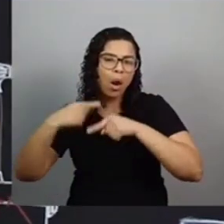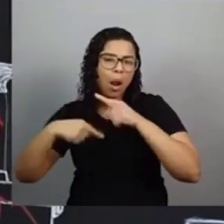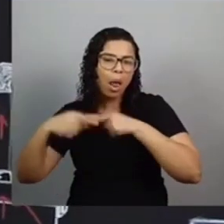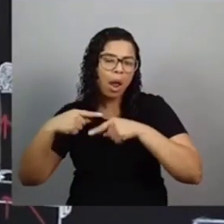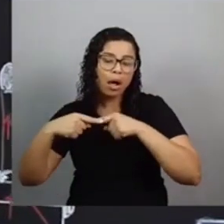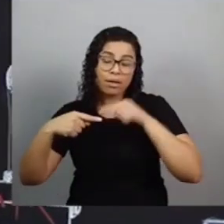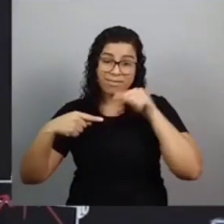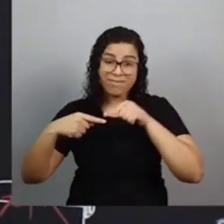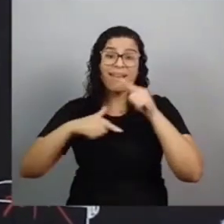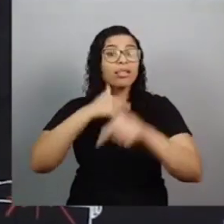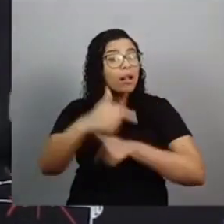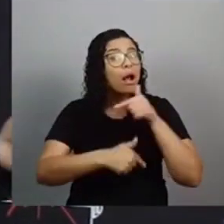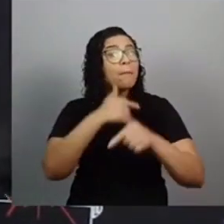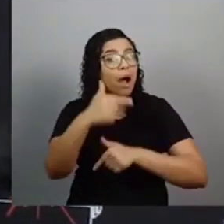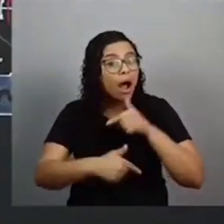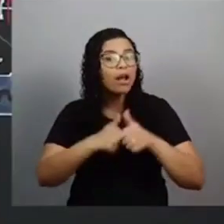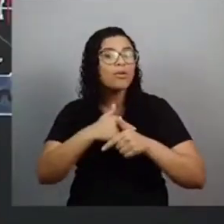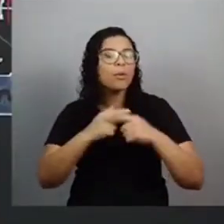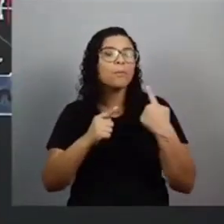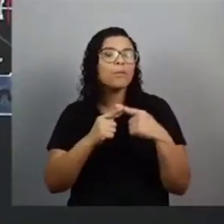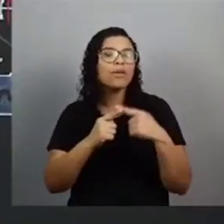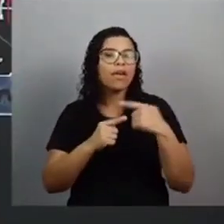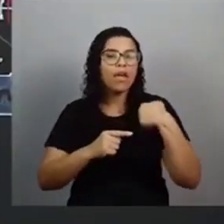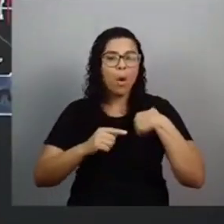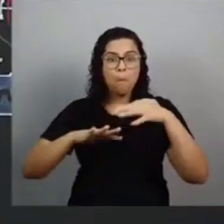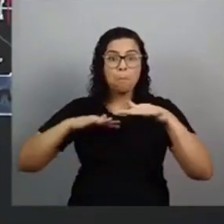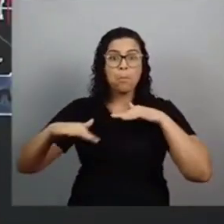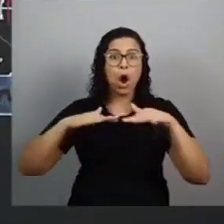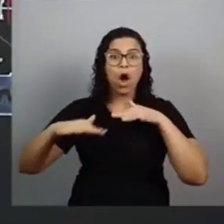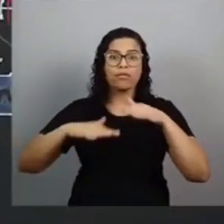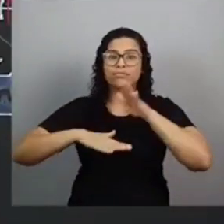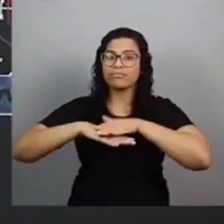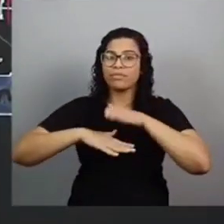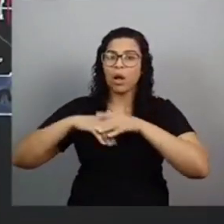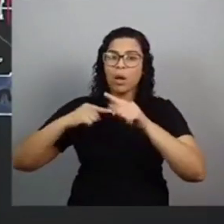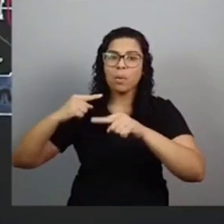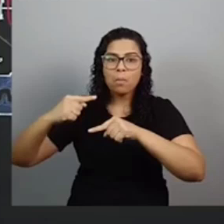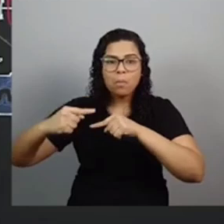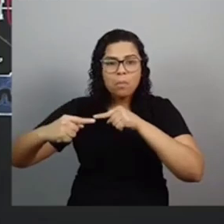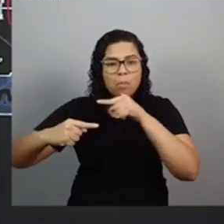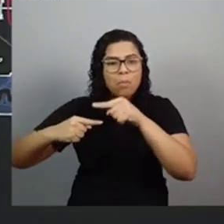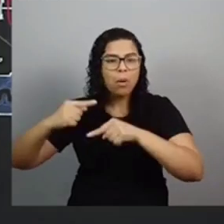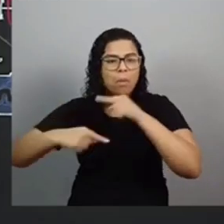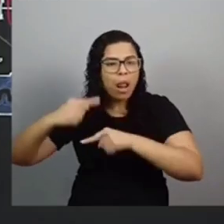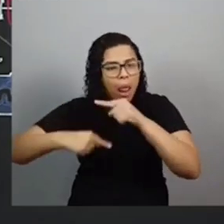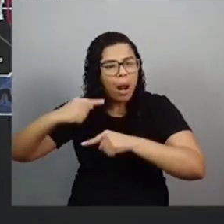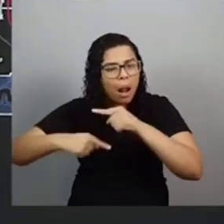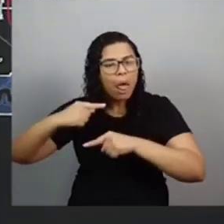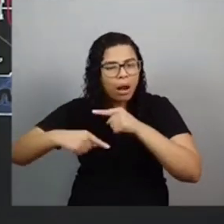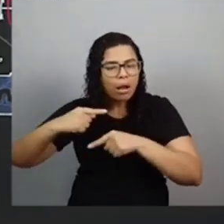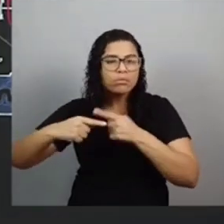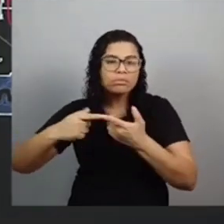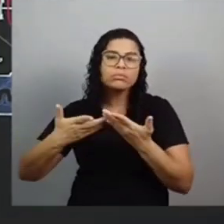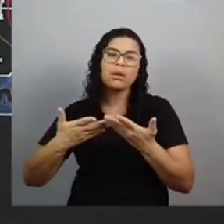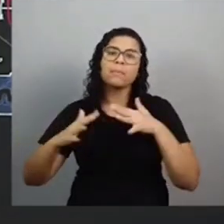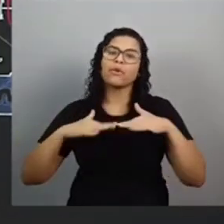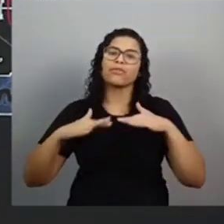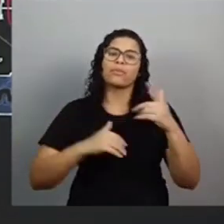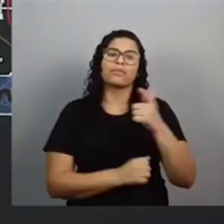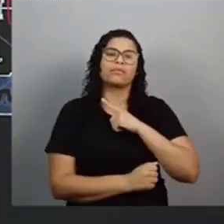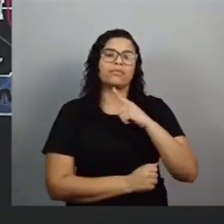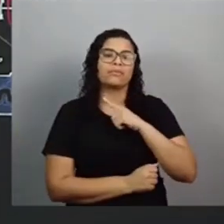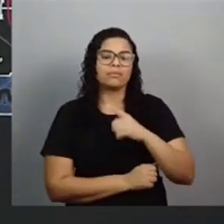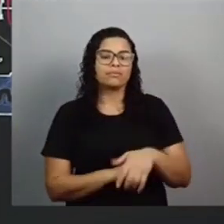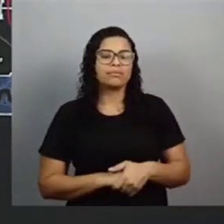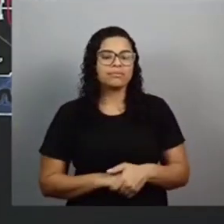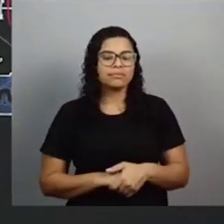trabalho. Eu movi turbinas, ela virou então no estado gasoso com uma pressão grande e moveu